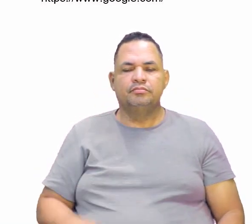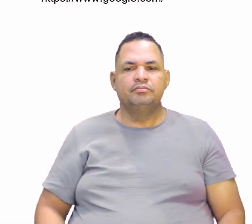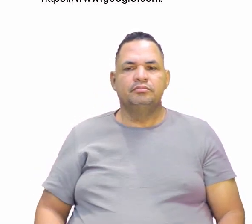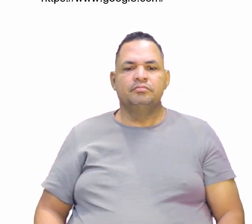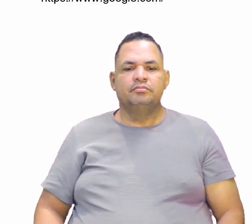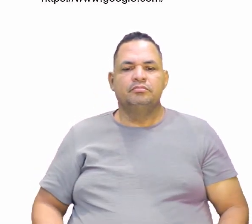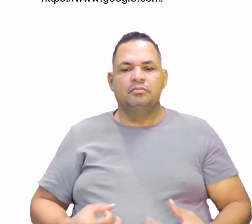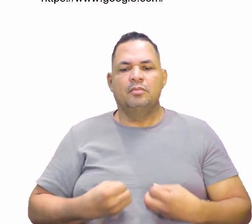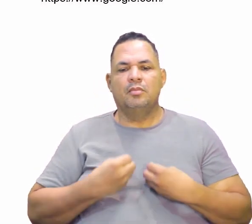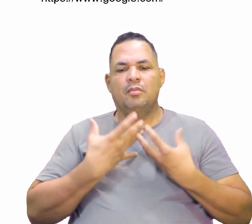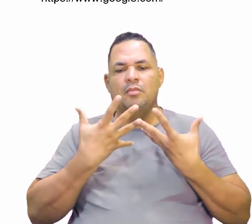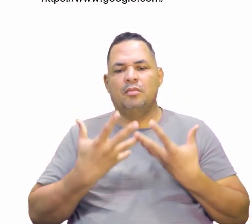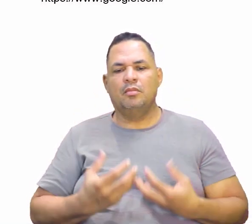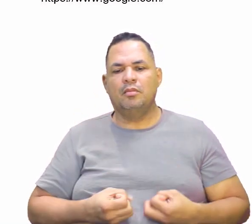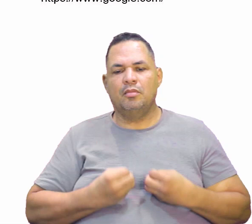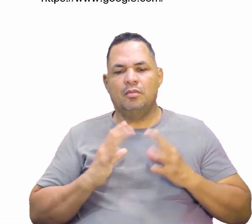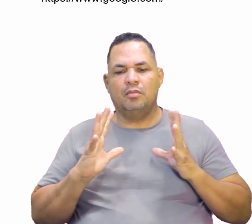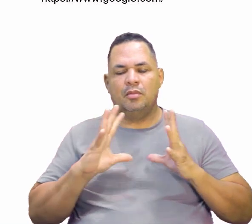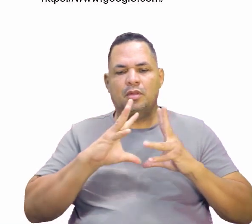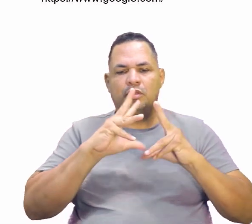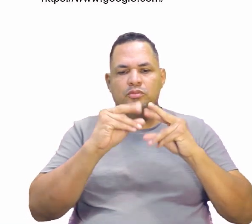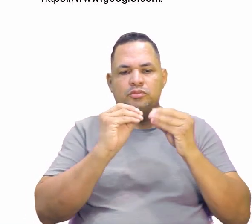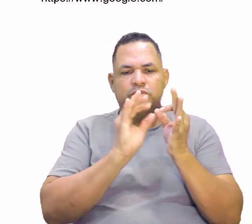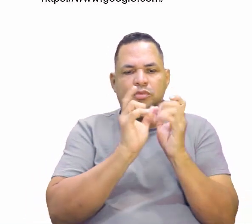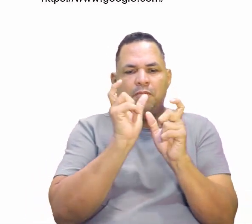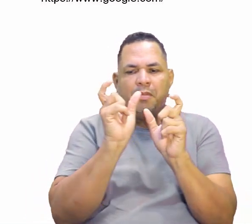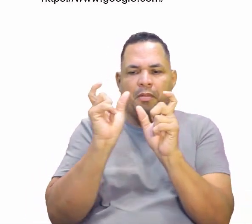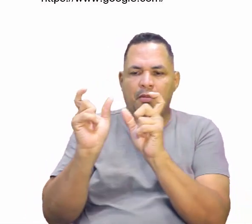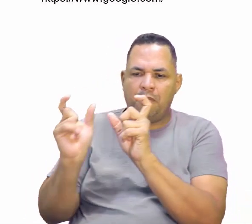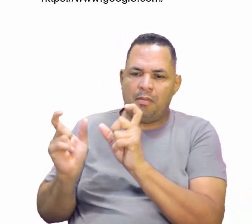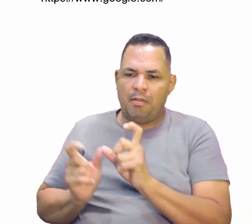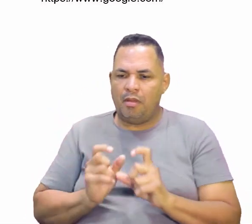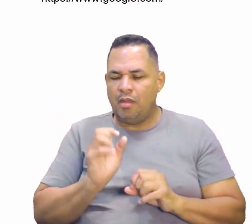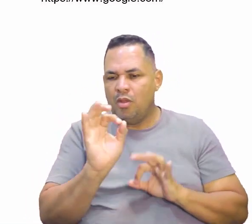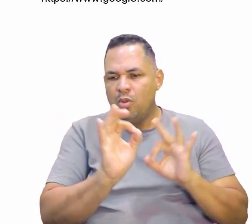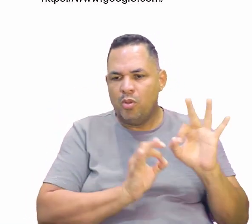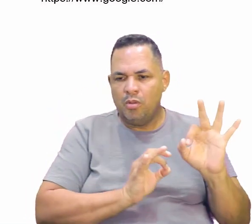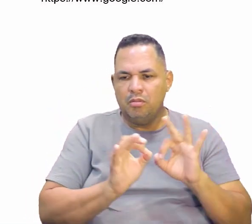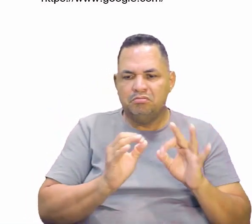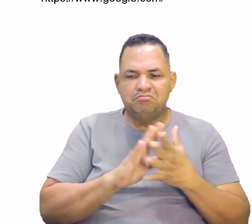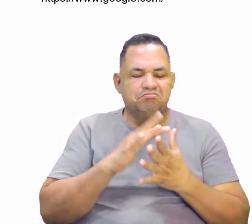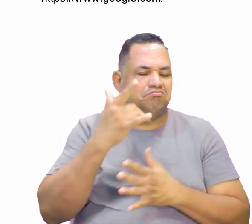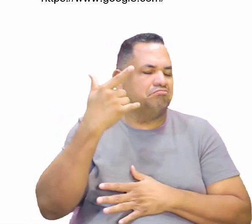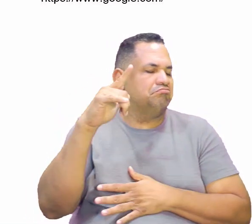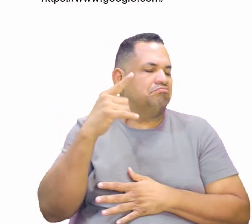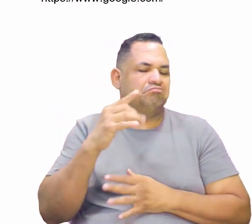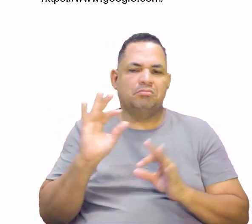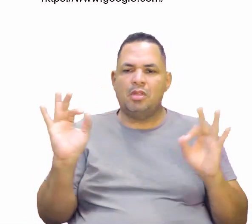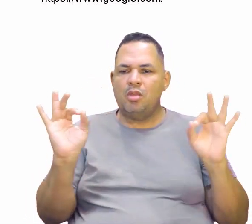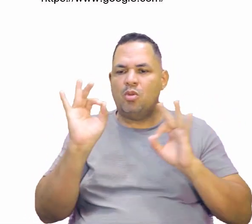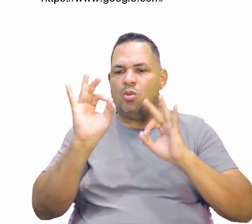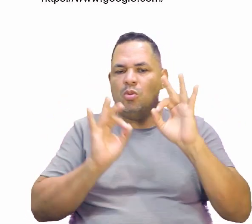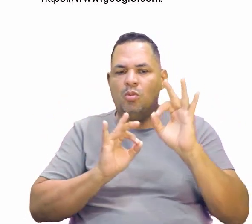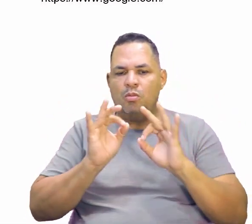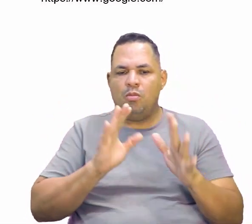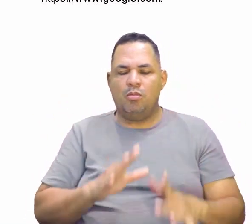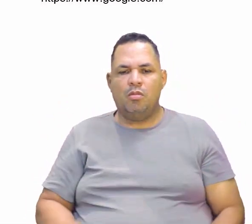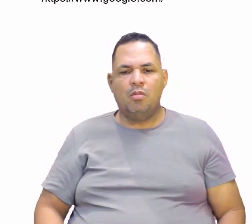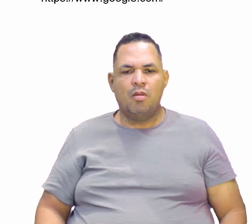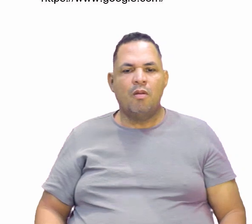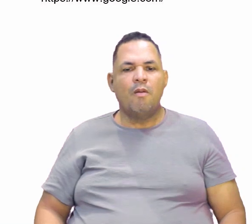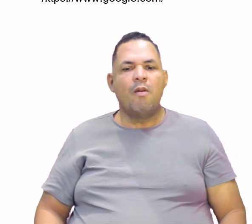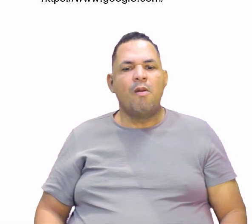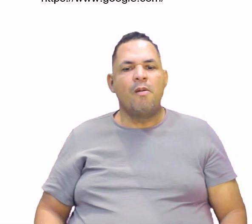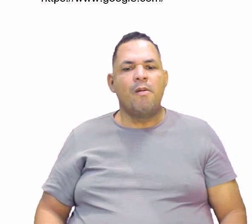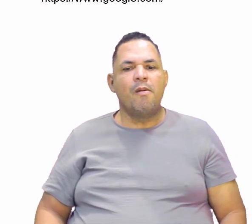uma poesia, juntava ali todas as palavras e aí vai tirando, e a ordem não tinha. A maneira que elas iam saindo, aqui